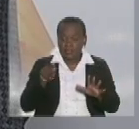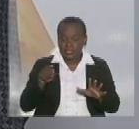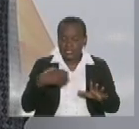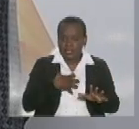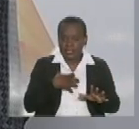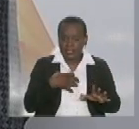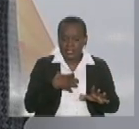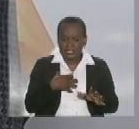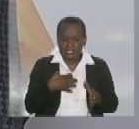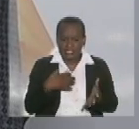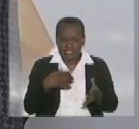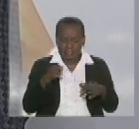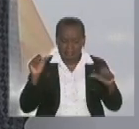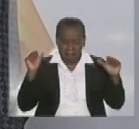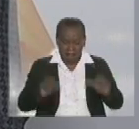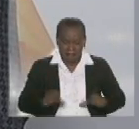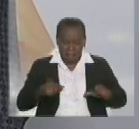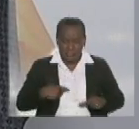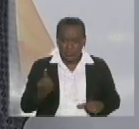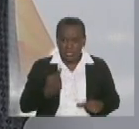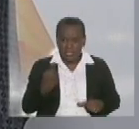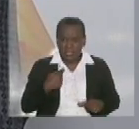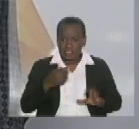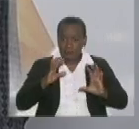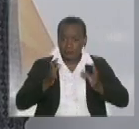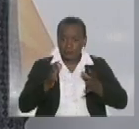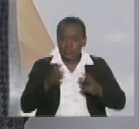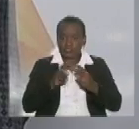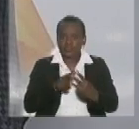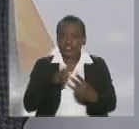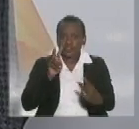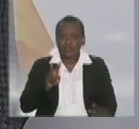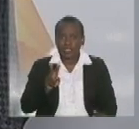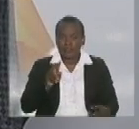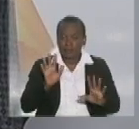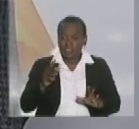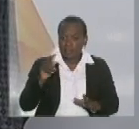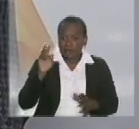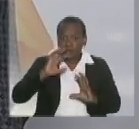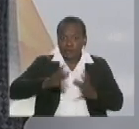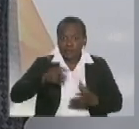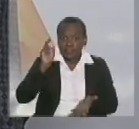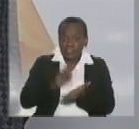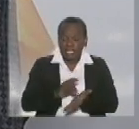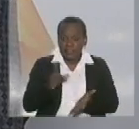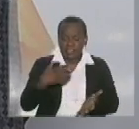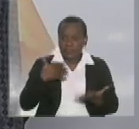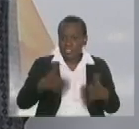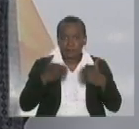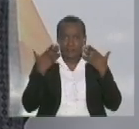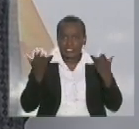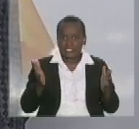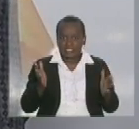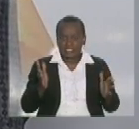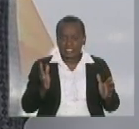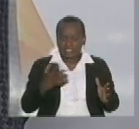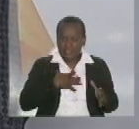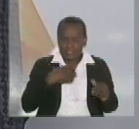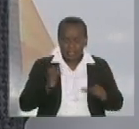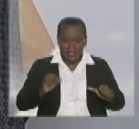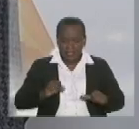E você acaba se sentindo pior sozinho ali, longe do mundo virtual. O real é pior, mas você não quer demonstrar.